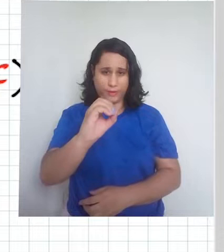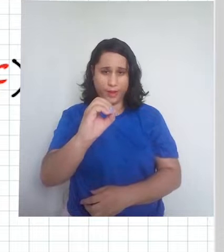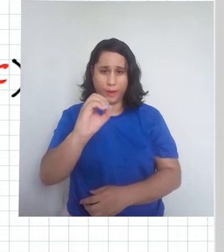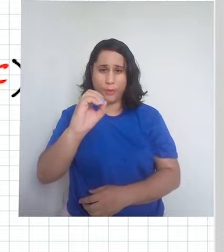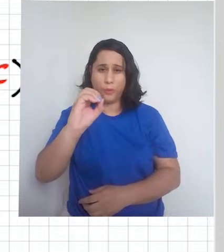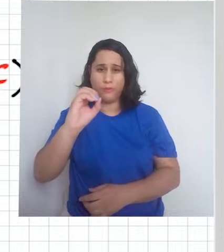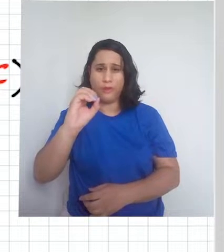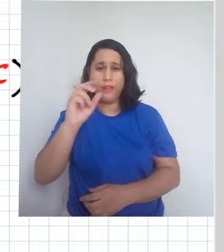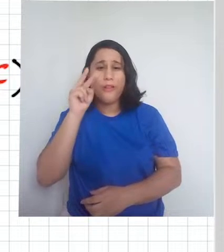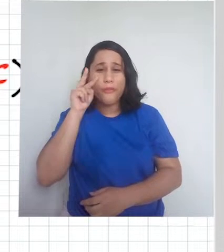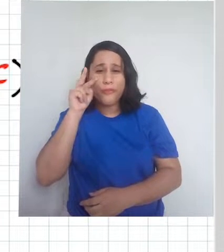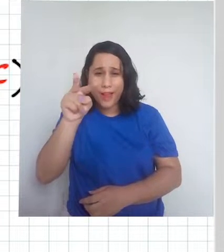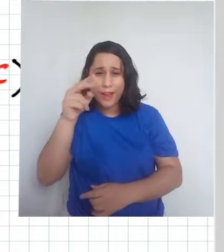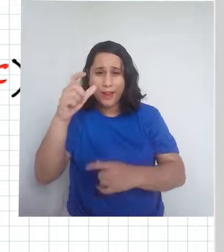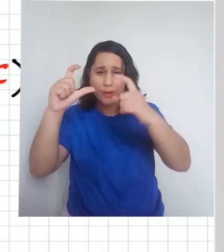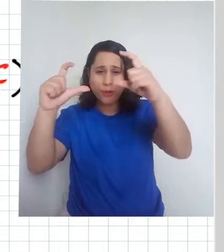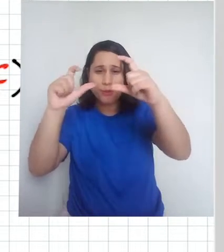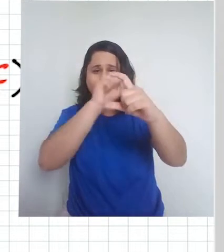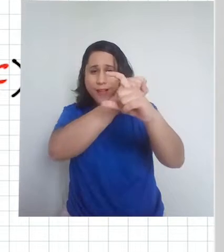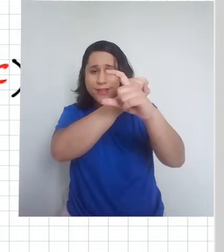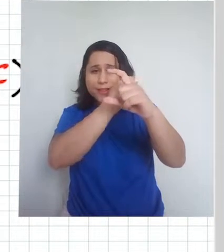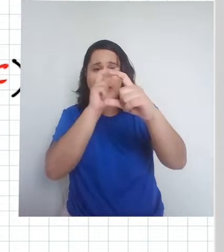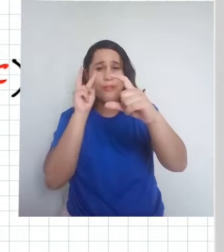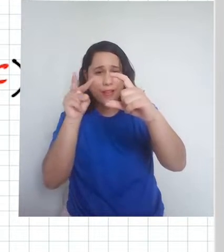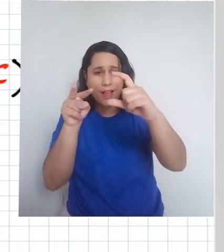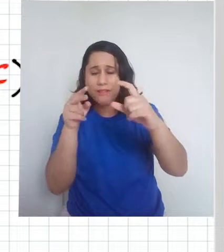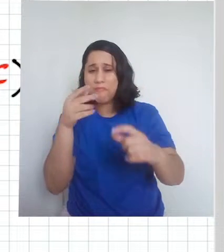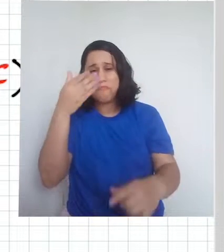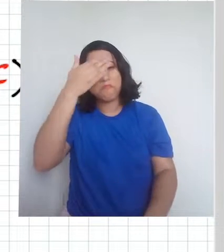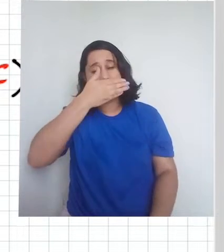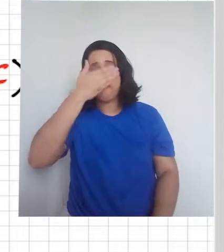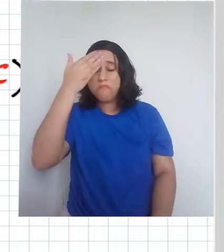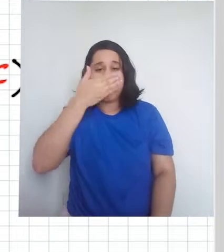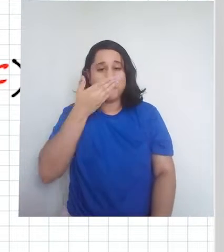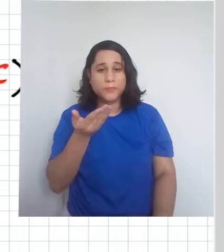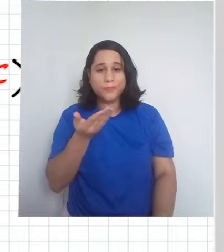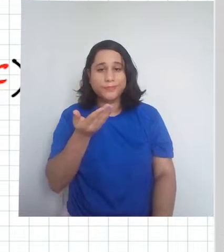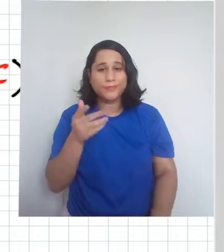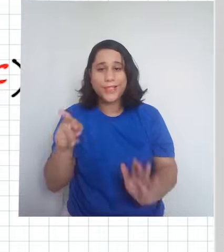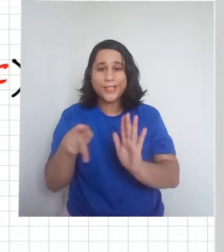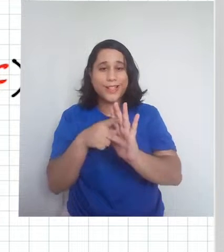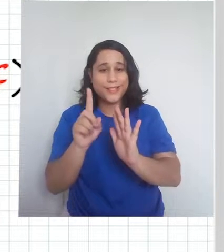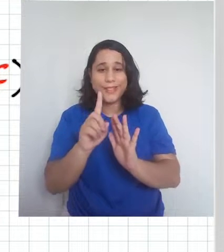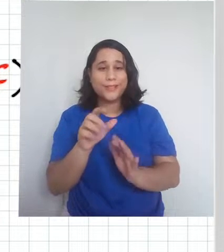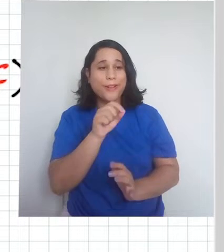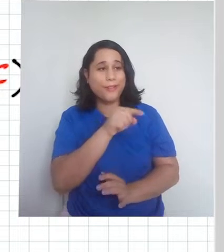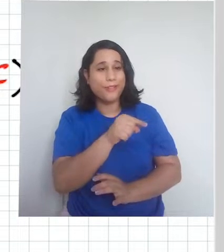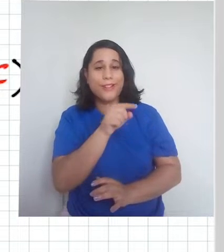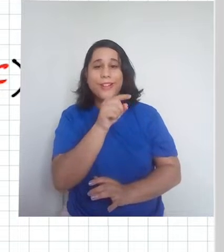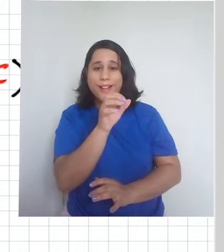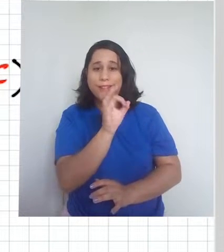naquele conjunto, você consegue identificar o 0? Eu não vejo. Se ele não pertence, então está correto.